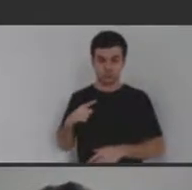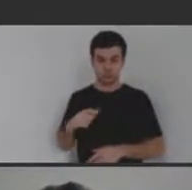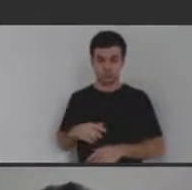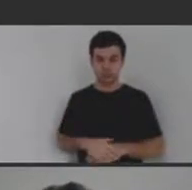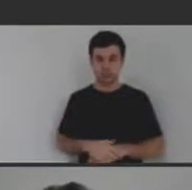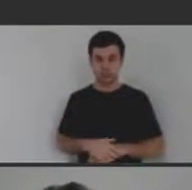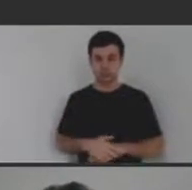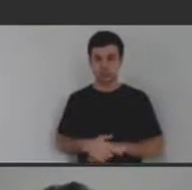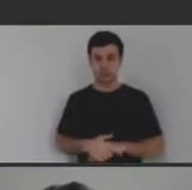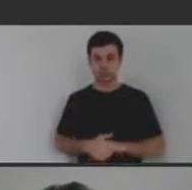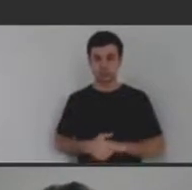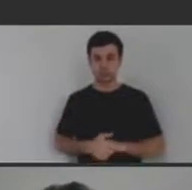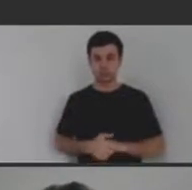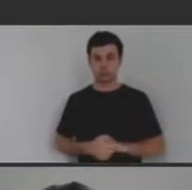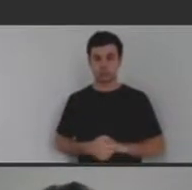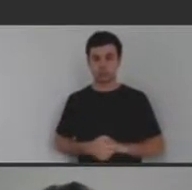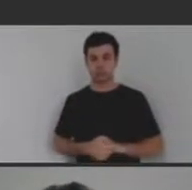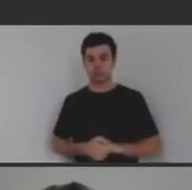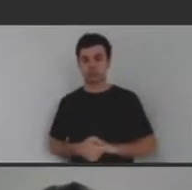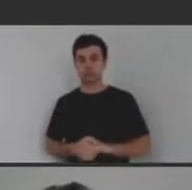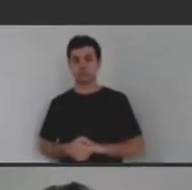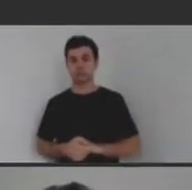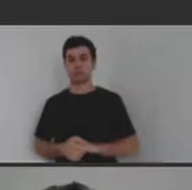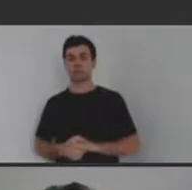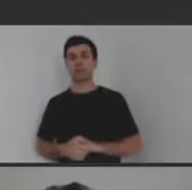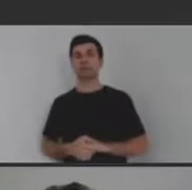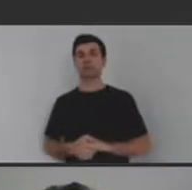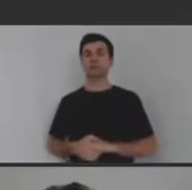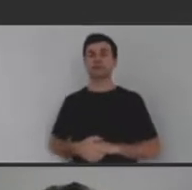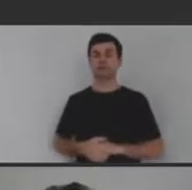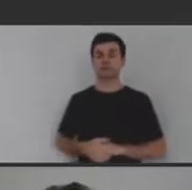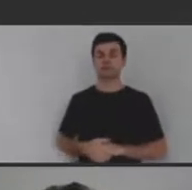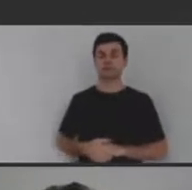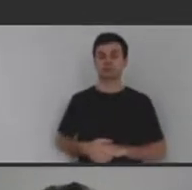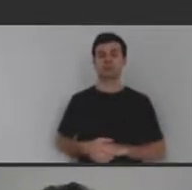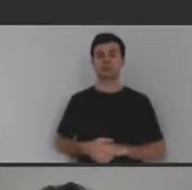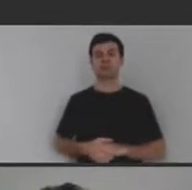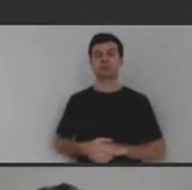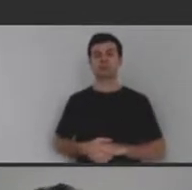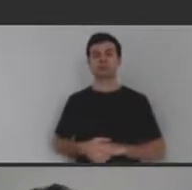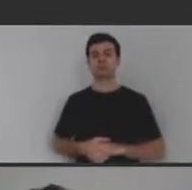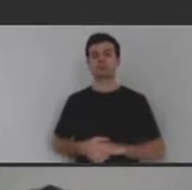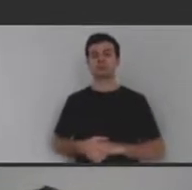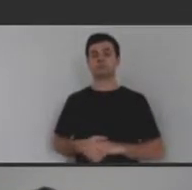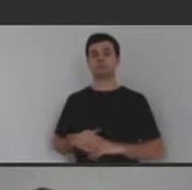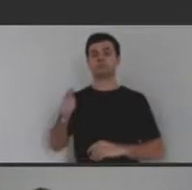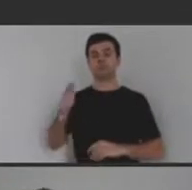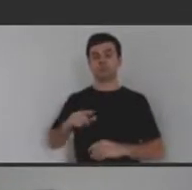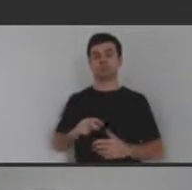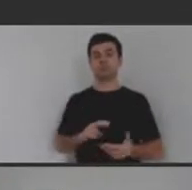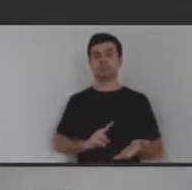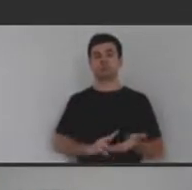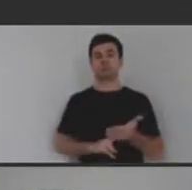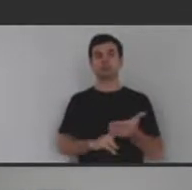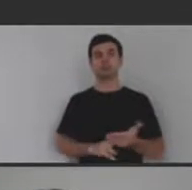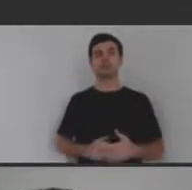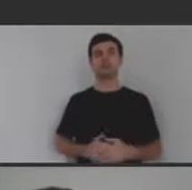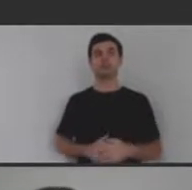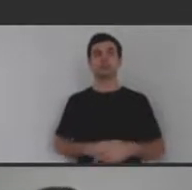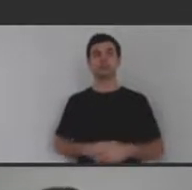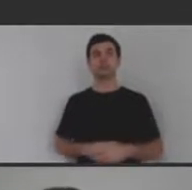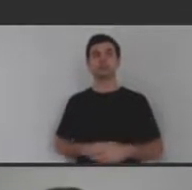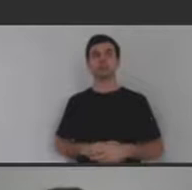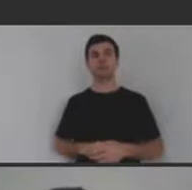Sim, presidente. Tem mais documentos? Sim, sim. Pode tem fazer, uma... pode apresentar, excelência.